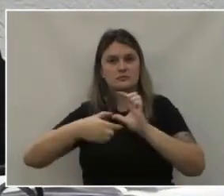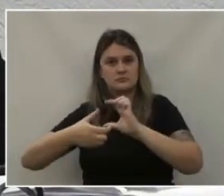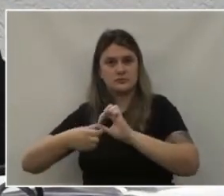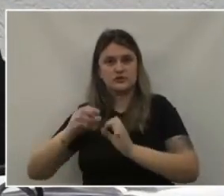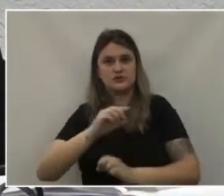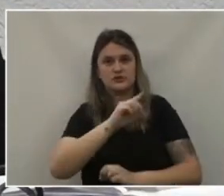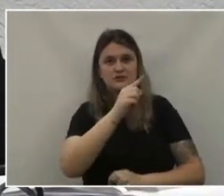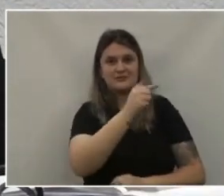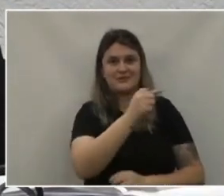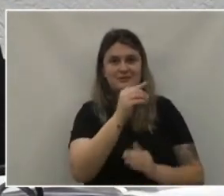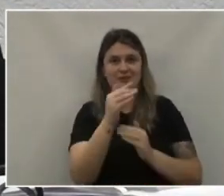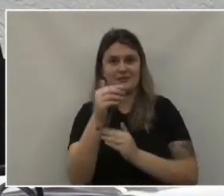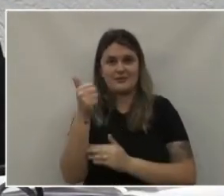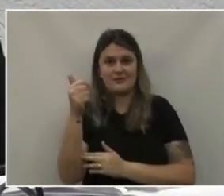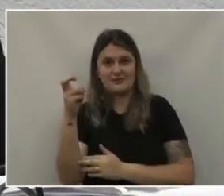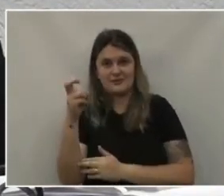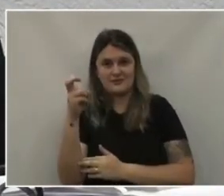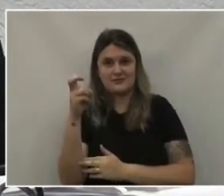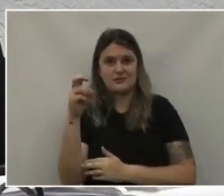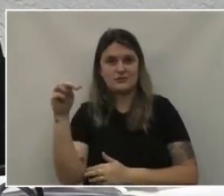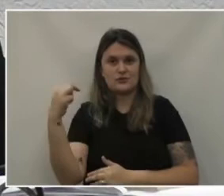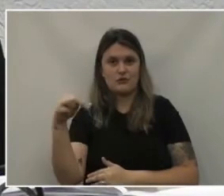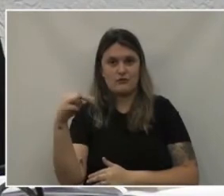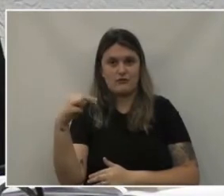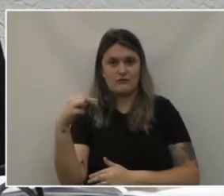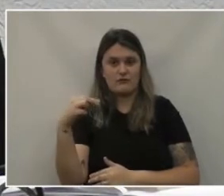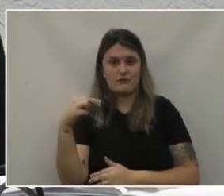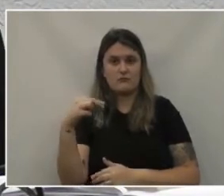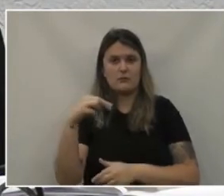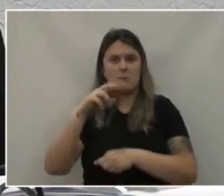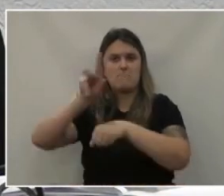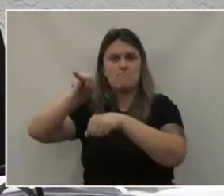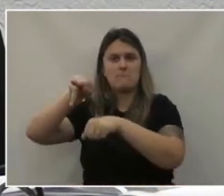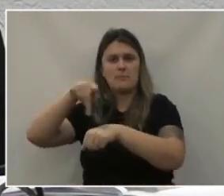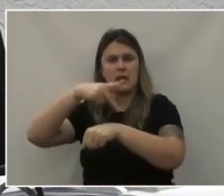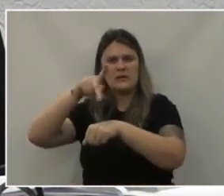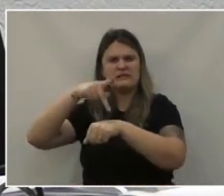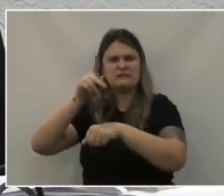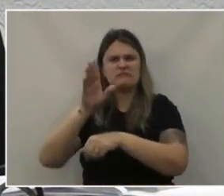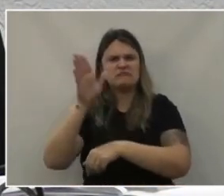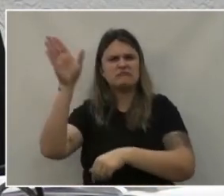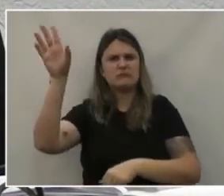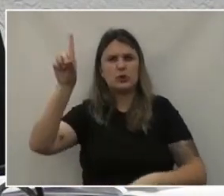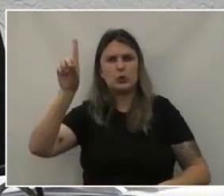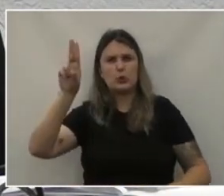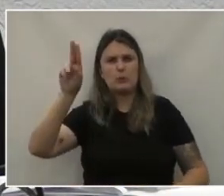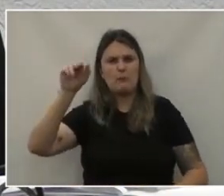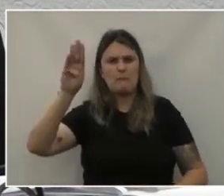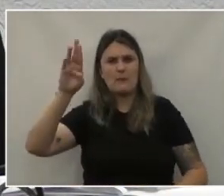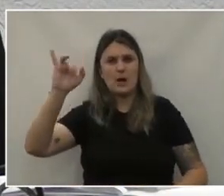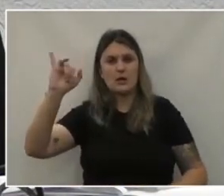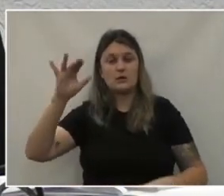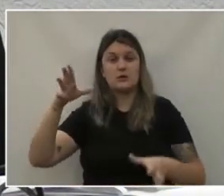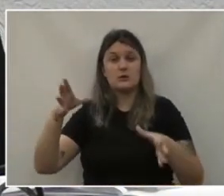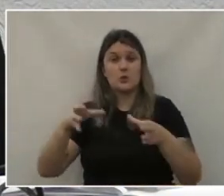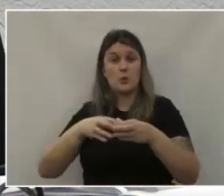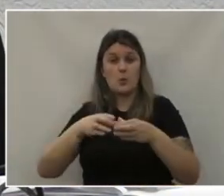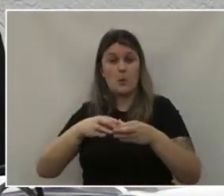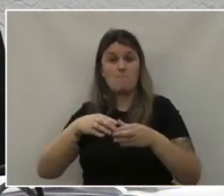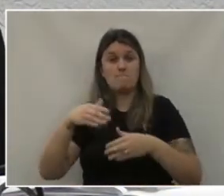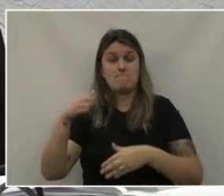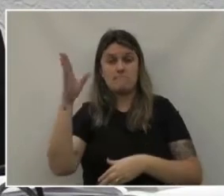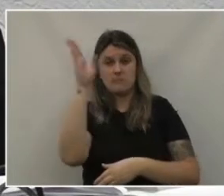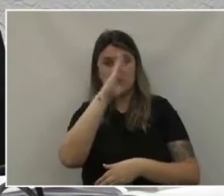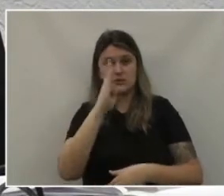15 de novembro, em Dubai, nos Emirados Árabes. A delegação brasileira contou com 43